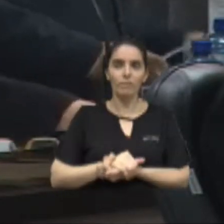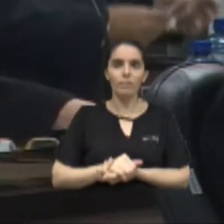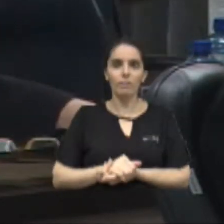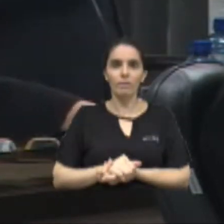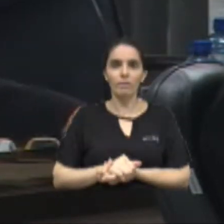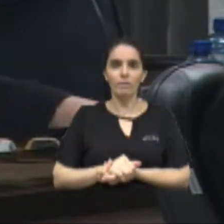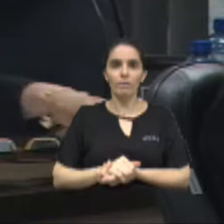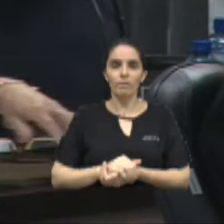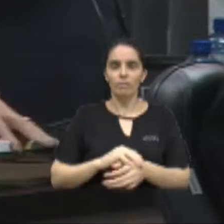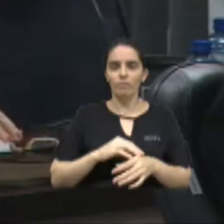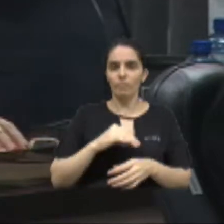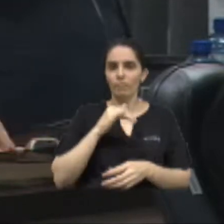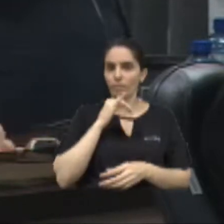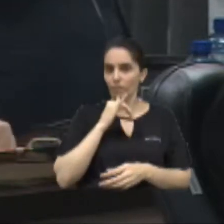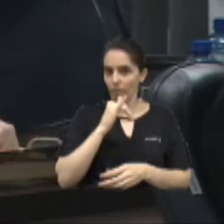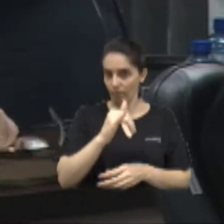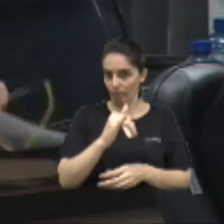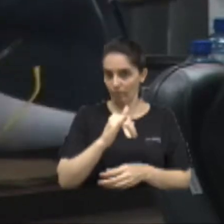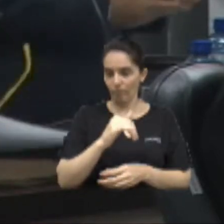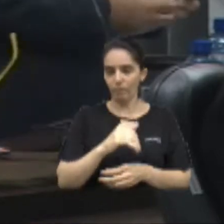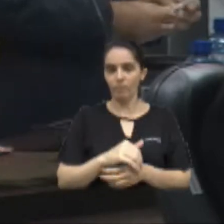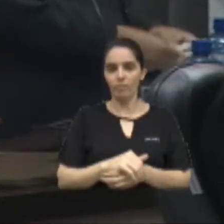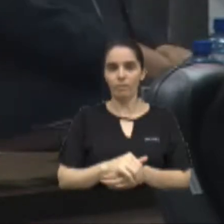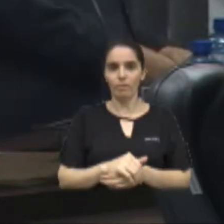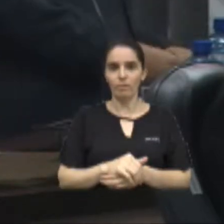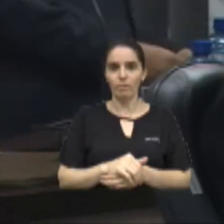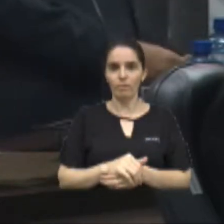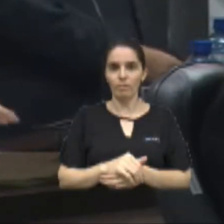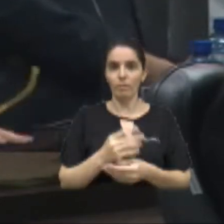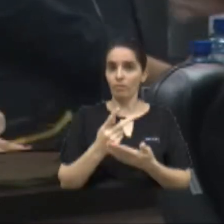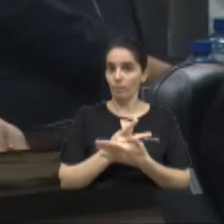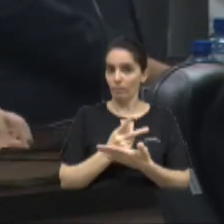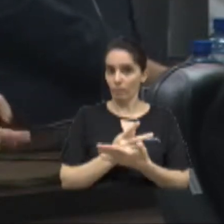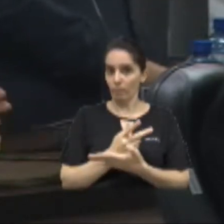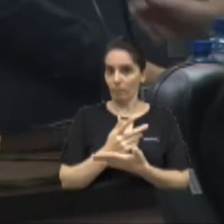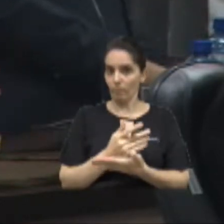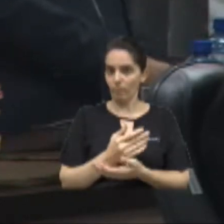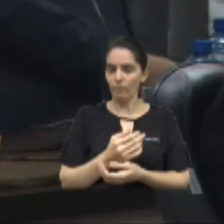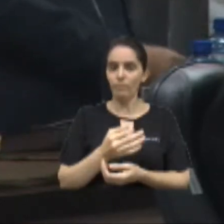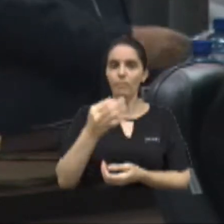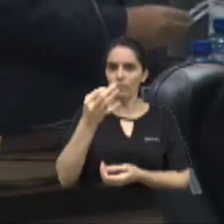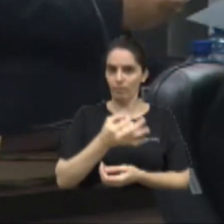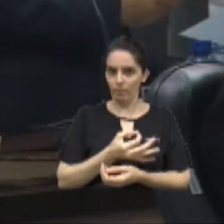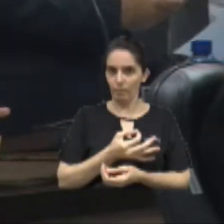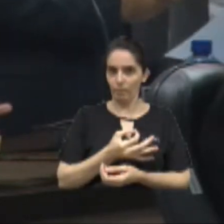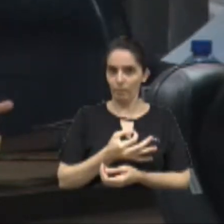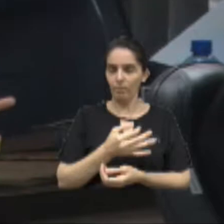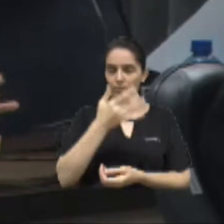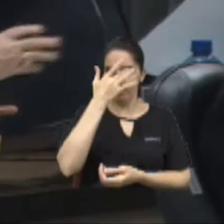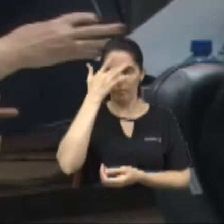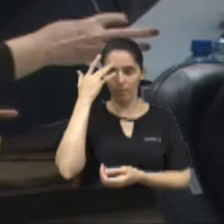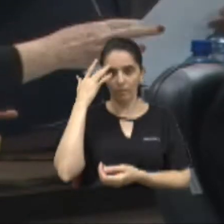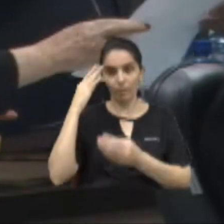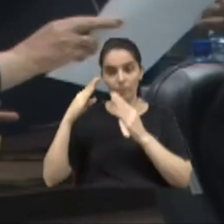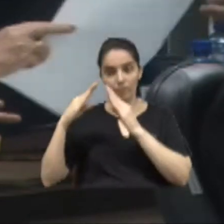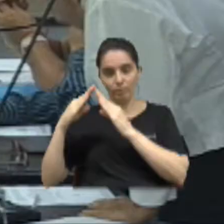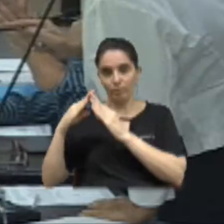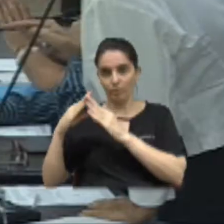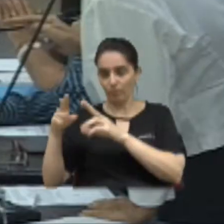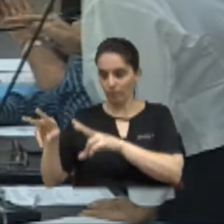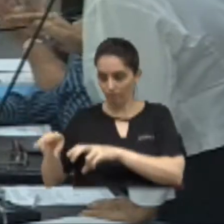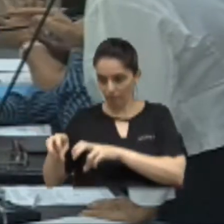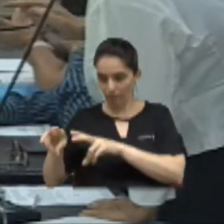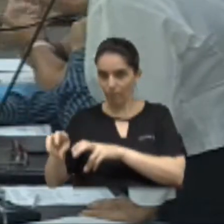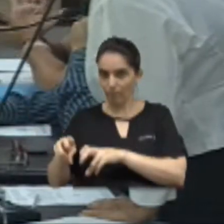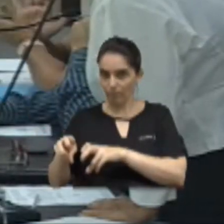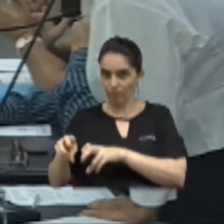passe uma imagem errada dessa Câmara Municipal. Eu tenho certeza que os moradores da área rural